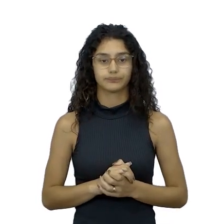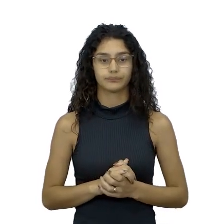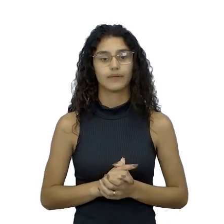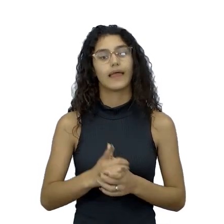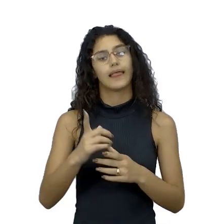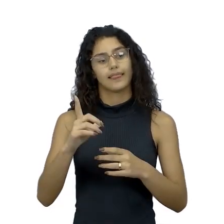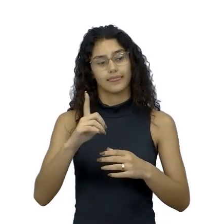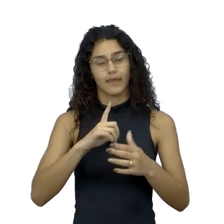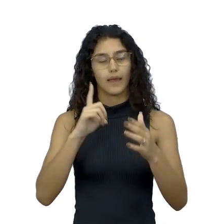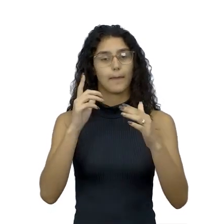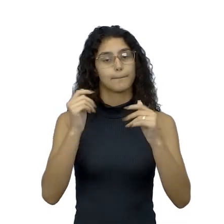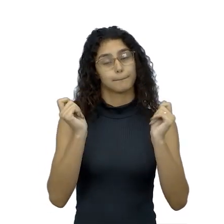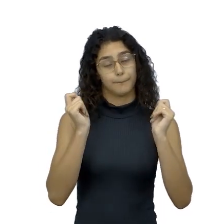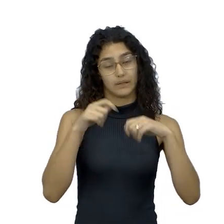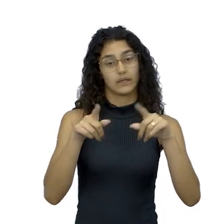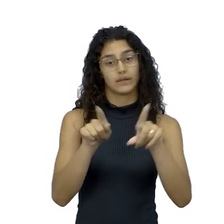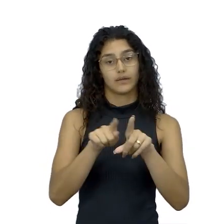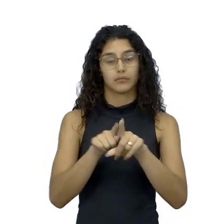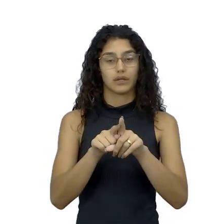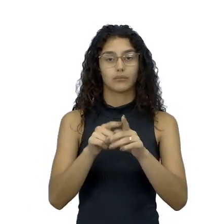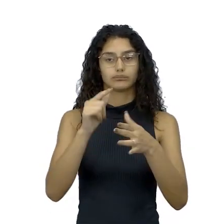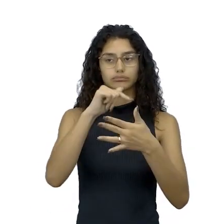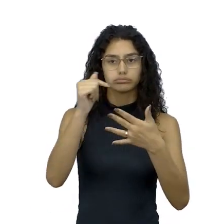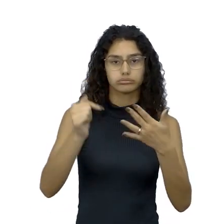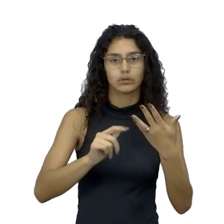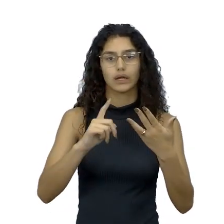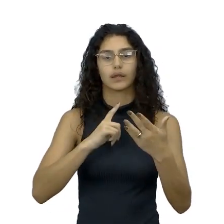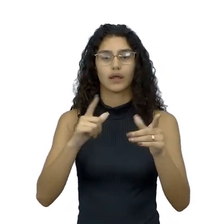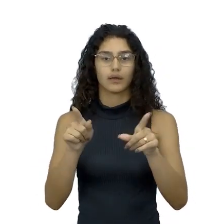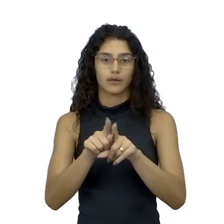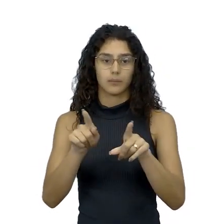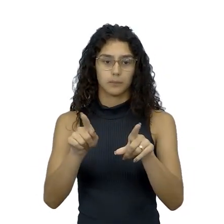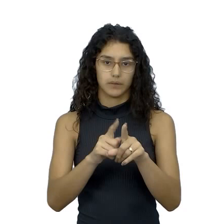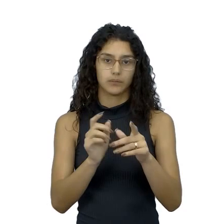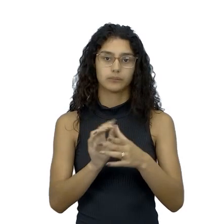essa possibilidade de vocês estarem levantando essas